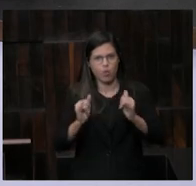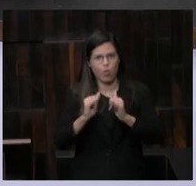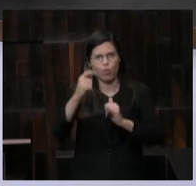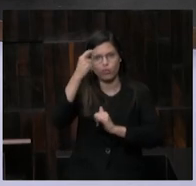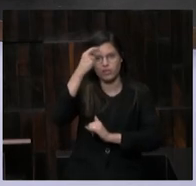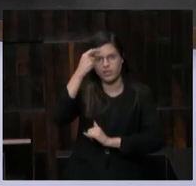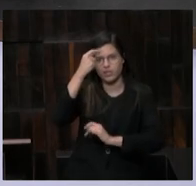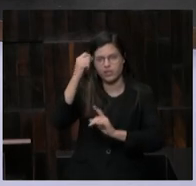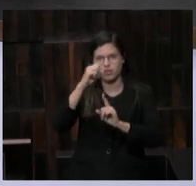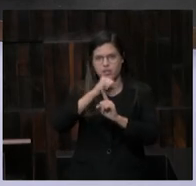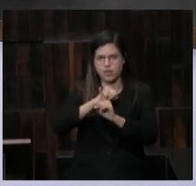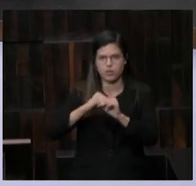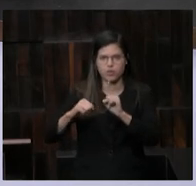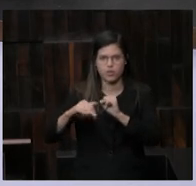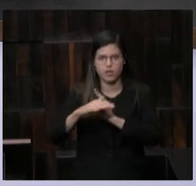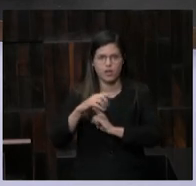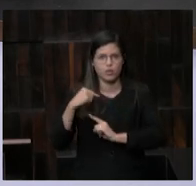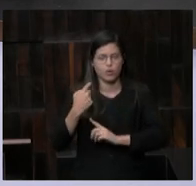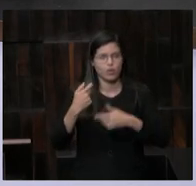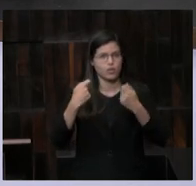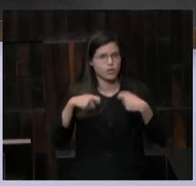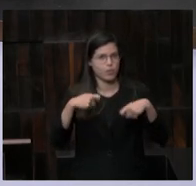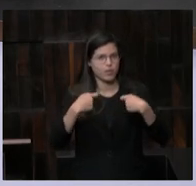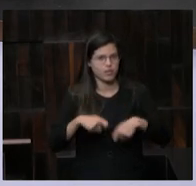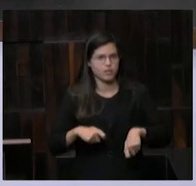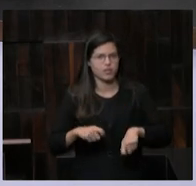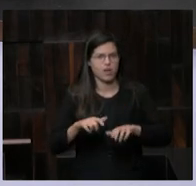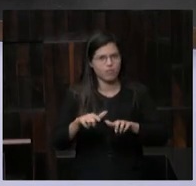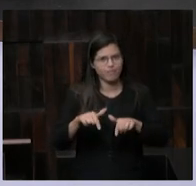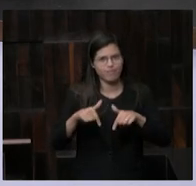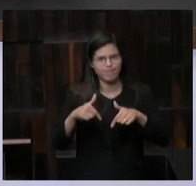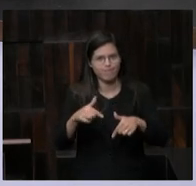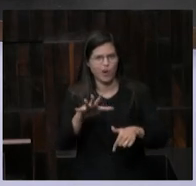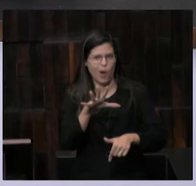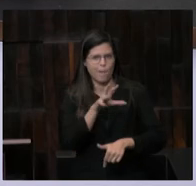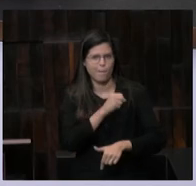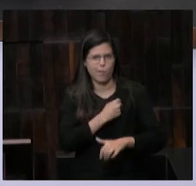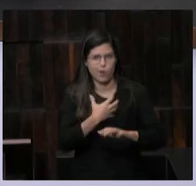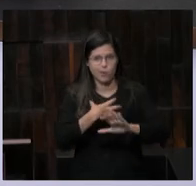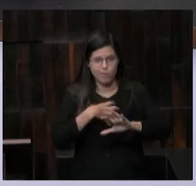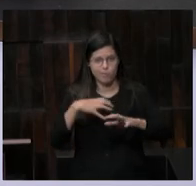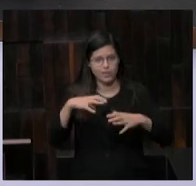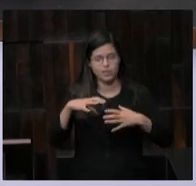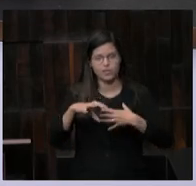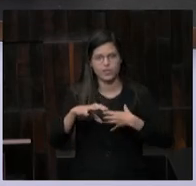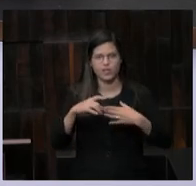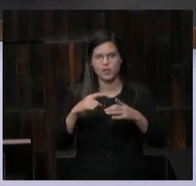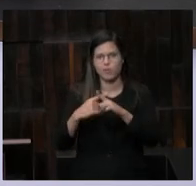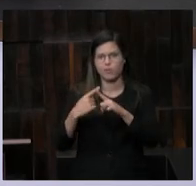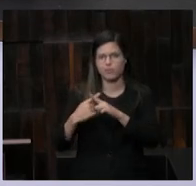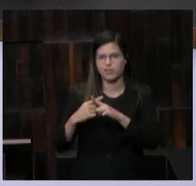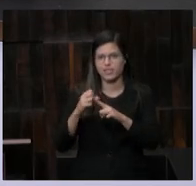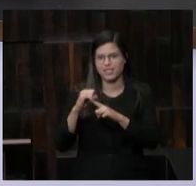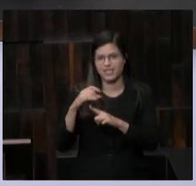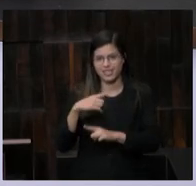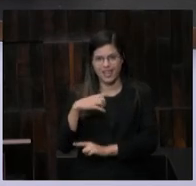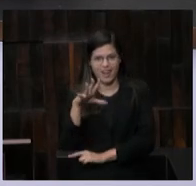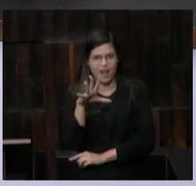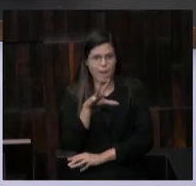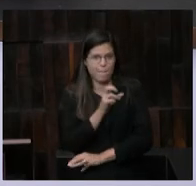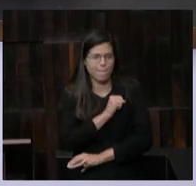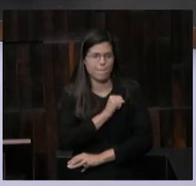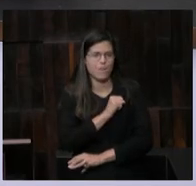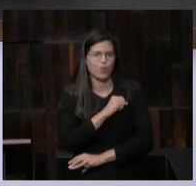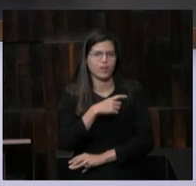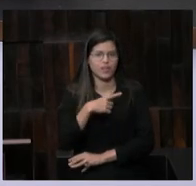que nós precisamos exercer o amor, a empatia, porque a gente tendo amor, a gente tem